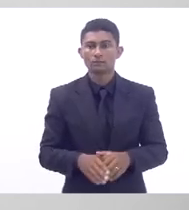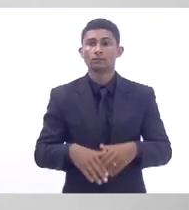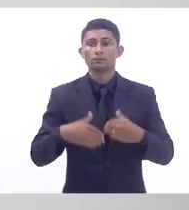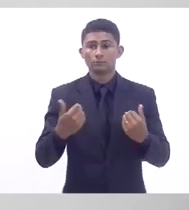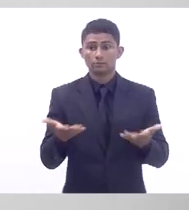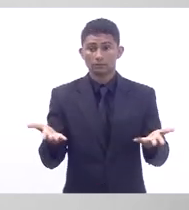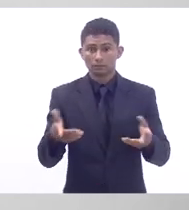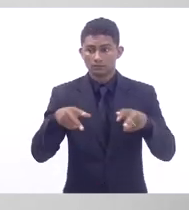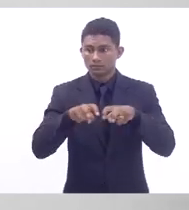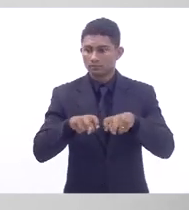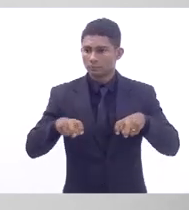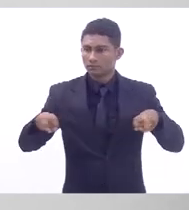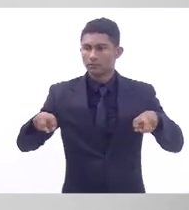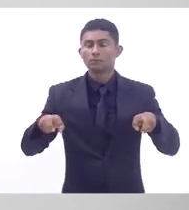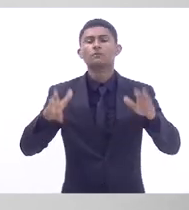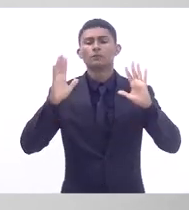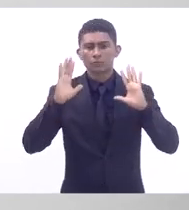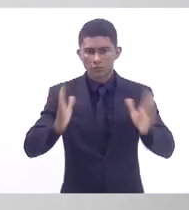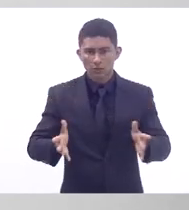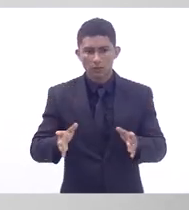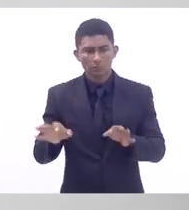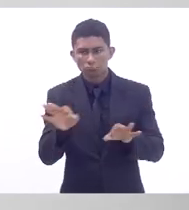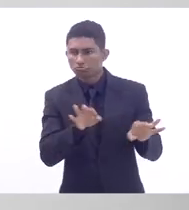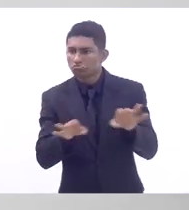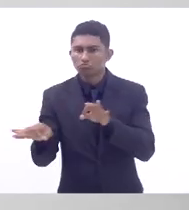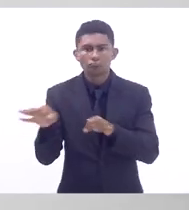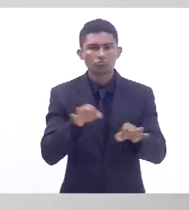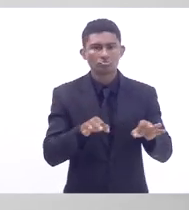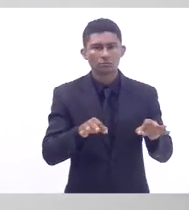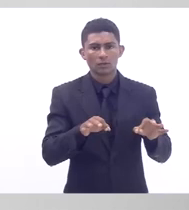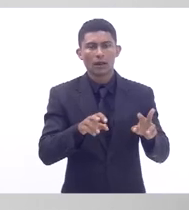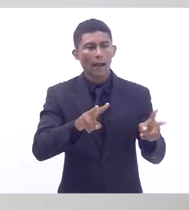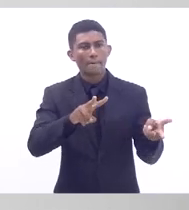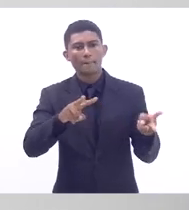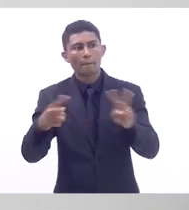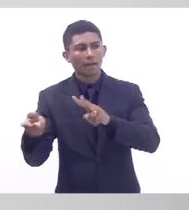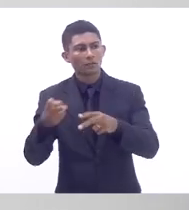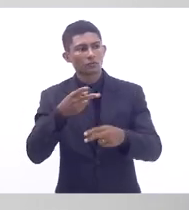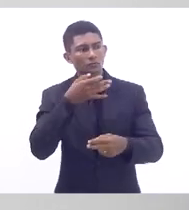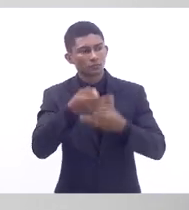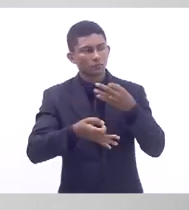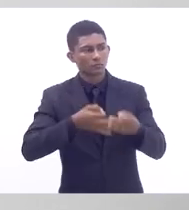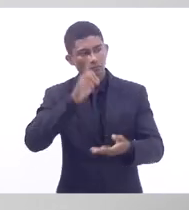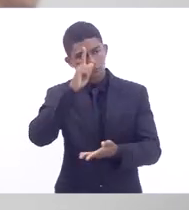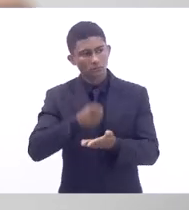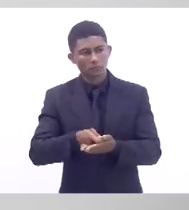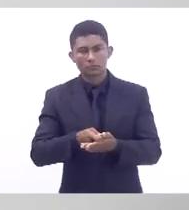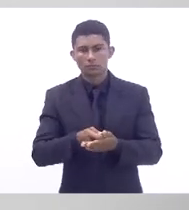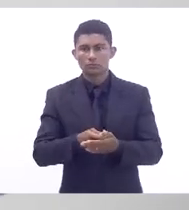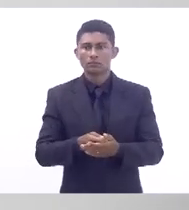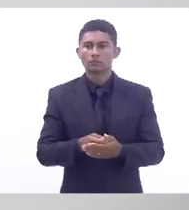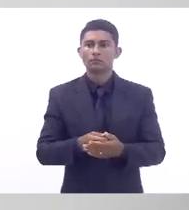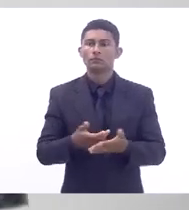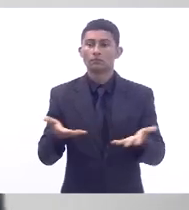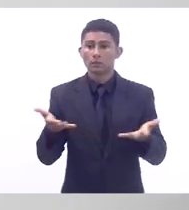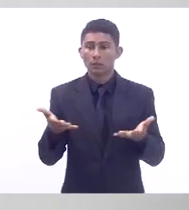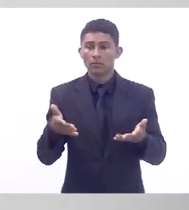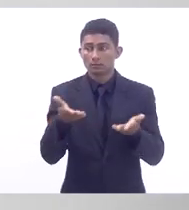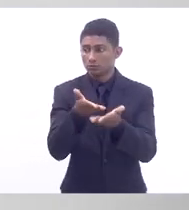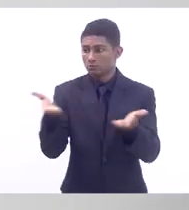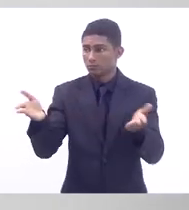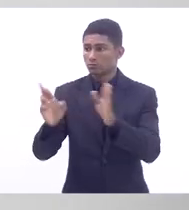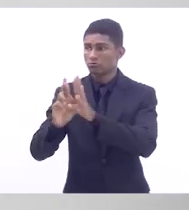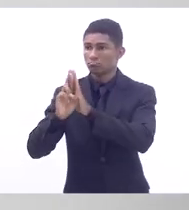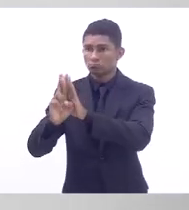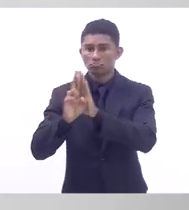devolver a mesa que a gente já sai com esse encaminhamento né que eu acho que é o básico que a gente pode fazer e a gente agora com as diferentes representações